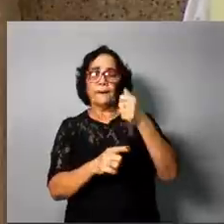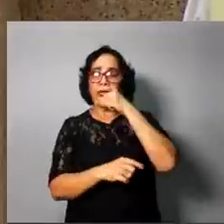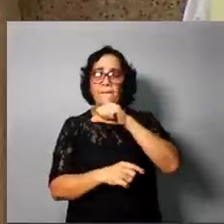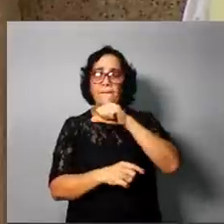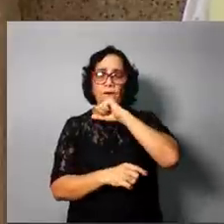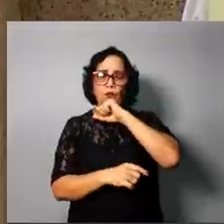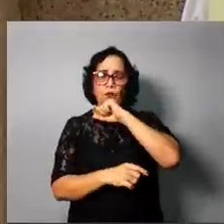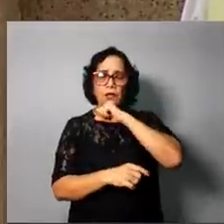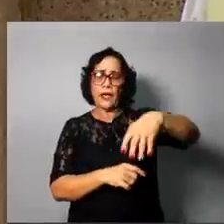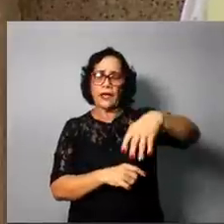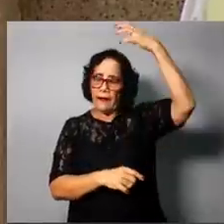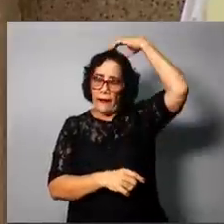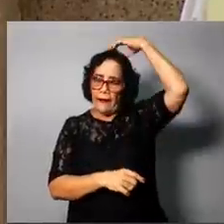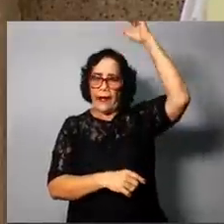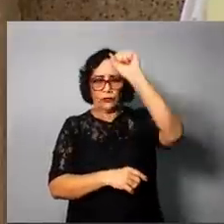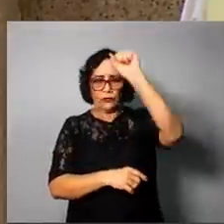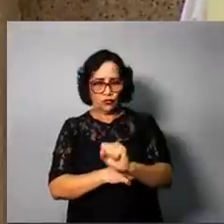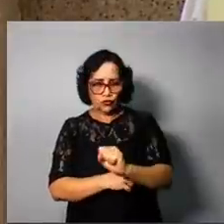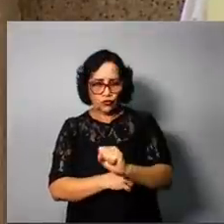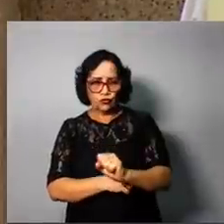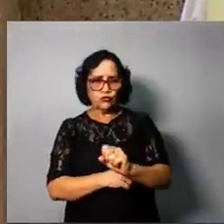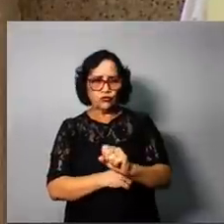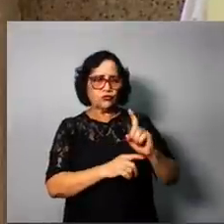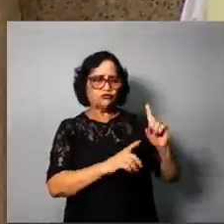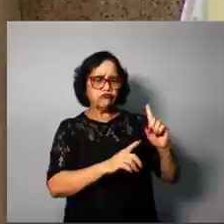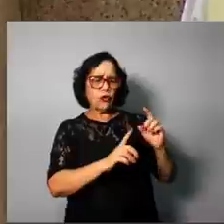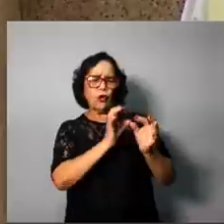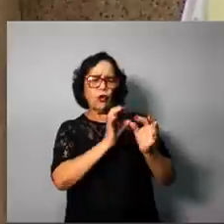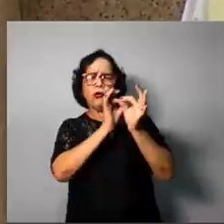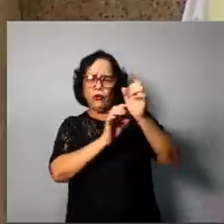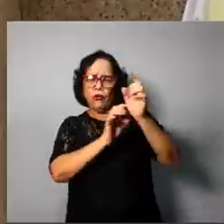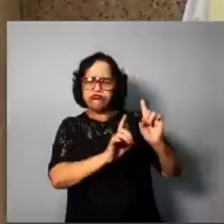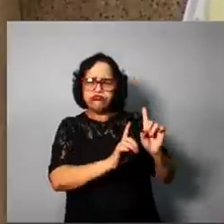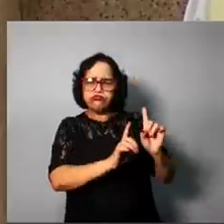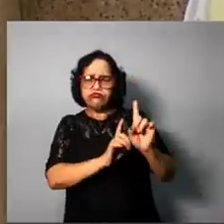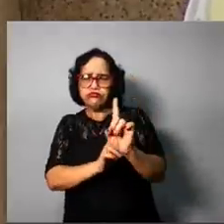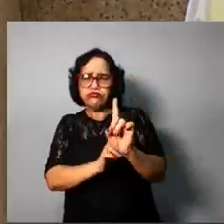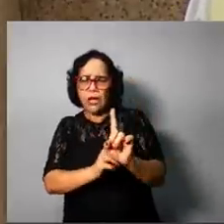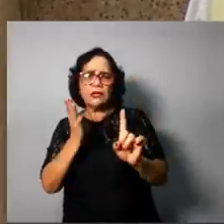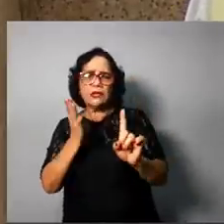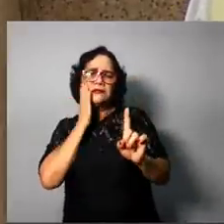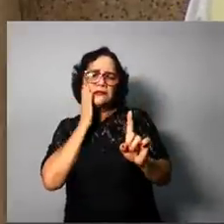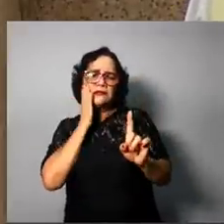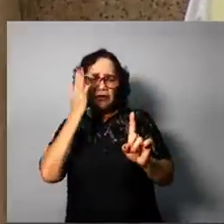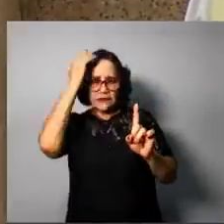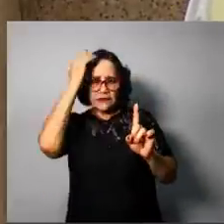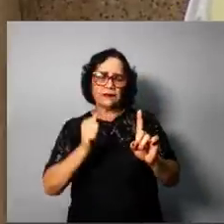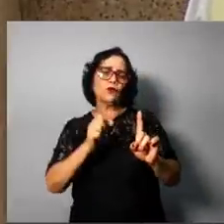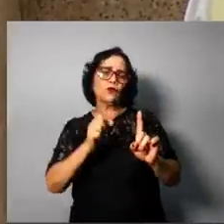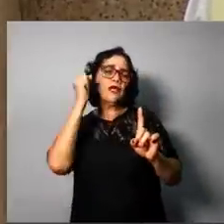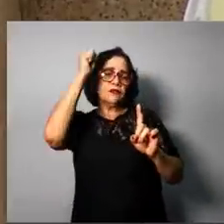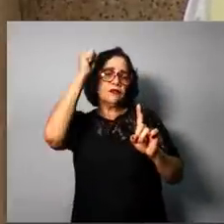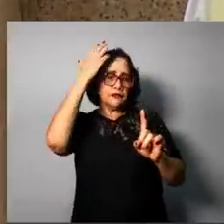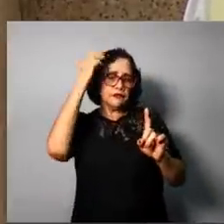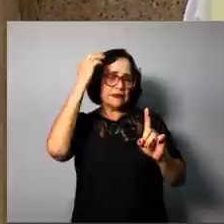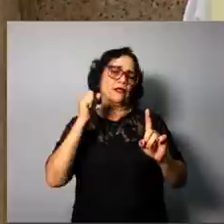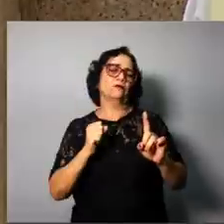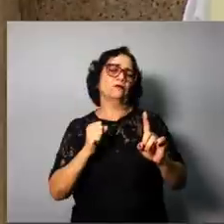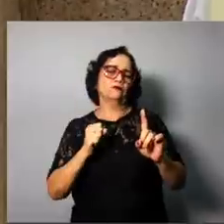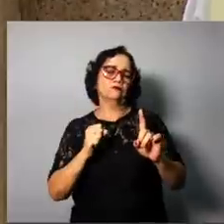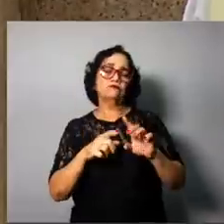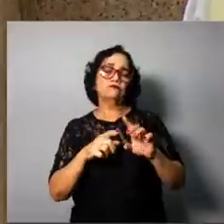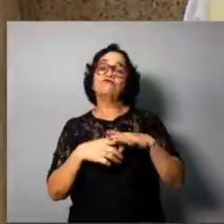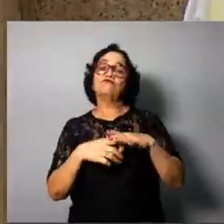de Salomão. E aqui está quem é maior do que Salomão. No dia do julgamento,